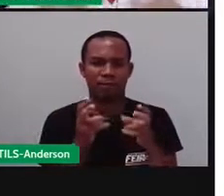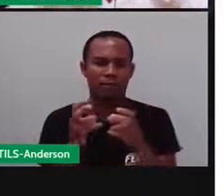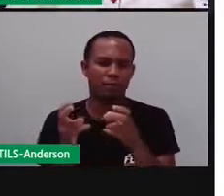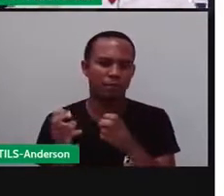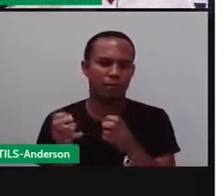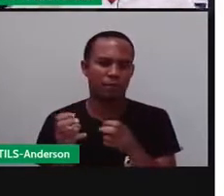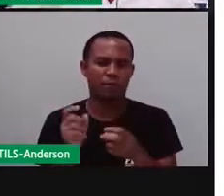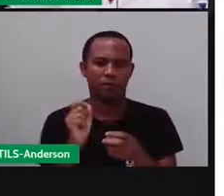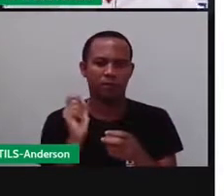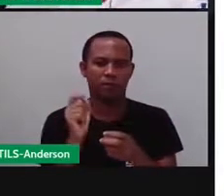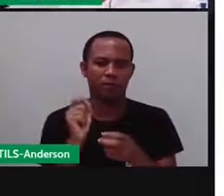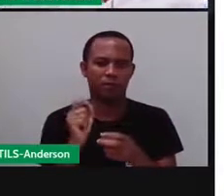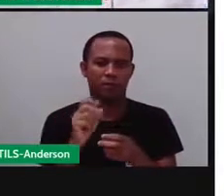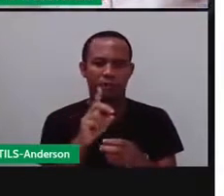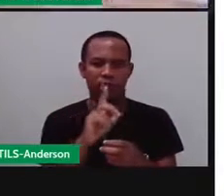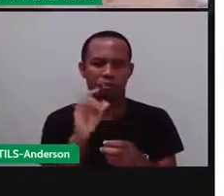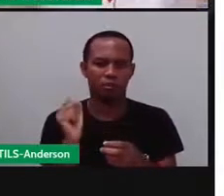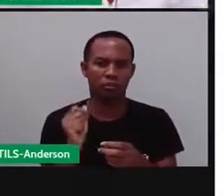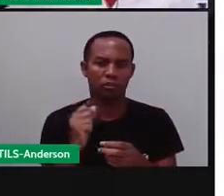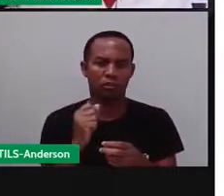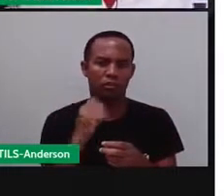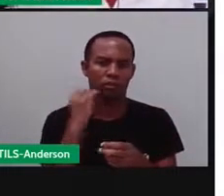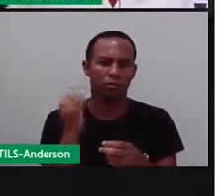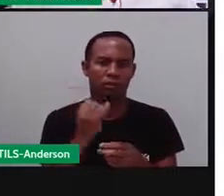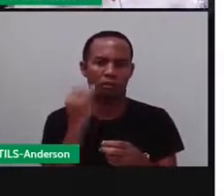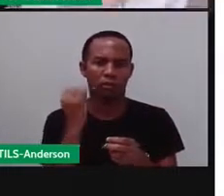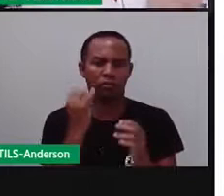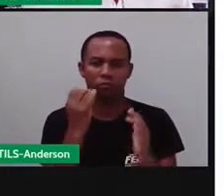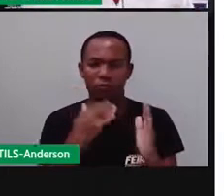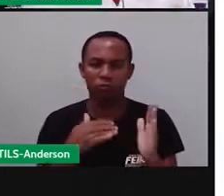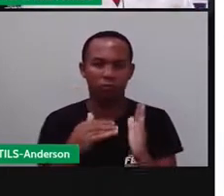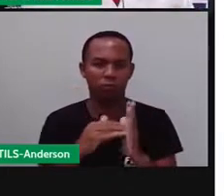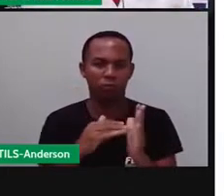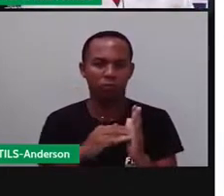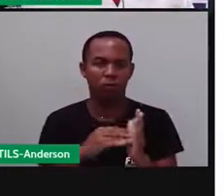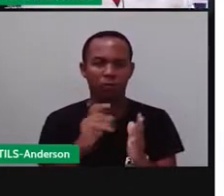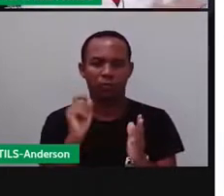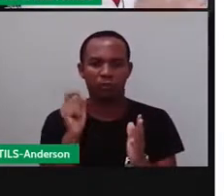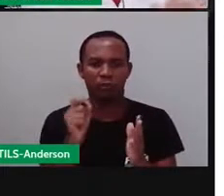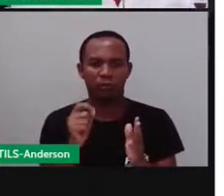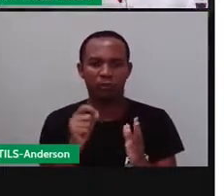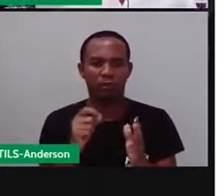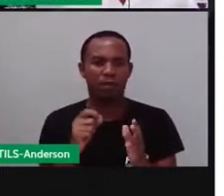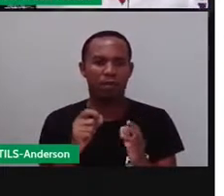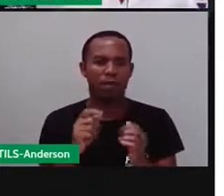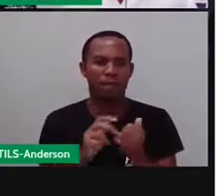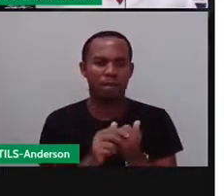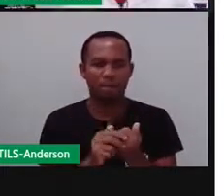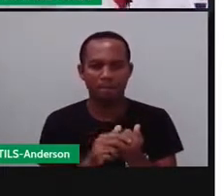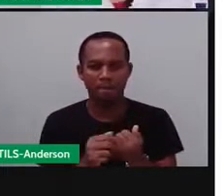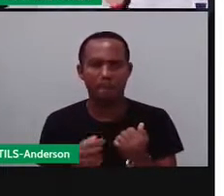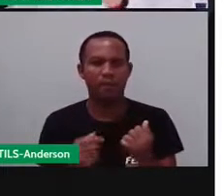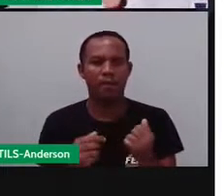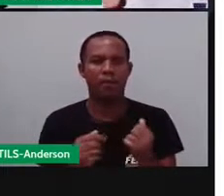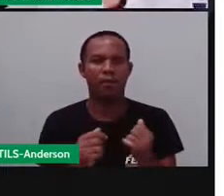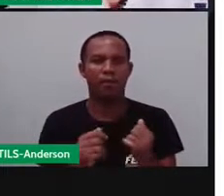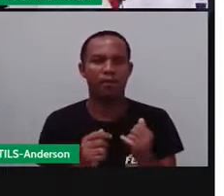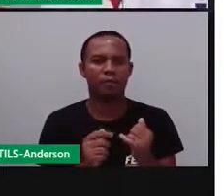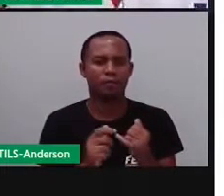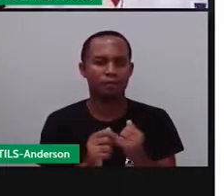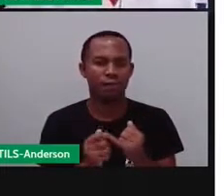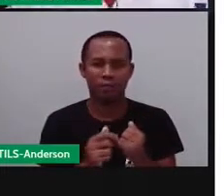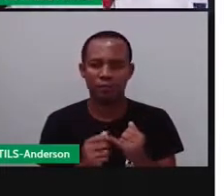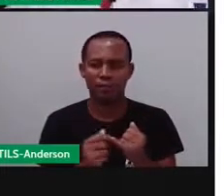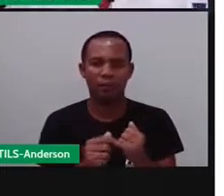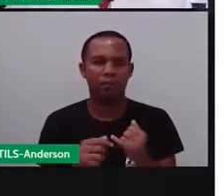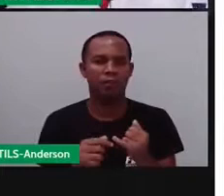questão religiosa, ela está interligando tudo aí. Olha, se planta no dia de São José o milho, para que se coma lá nos festejos de quê?